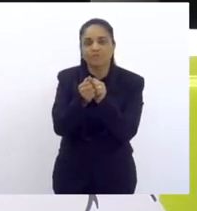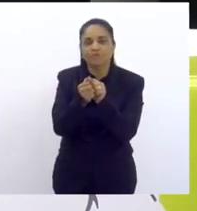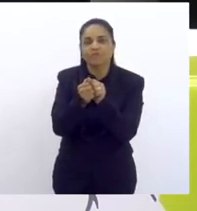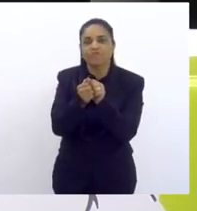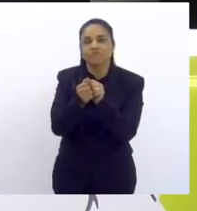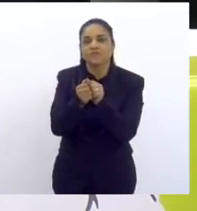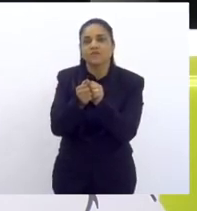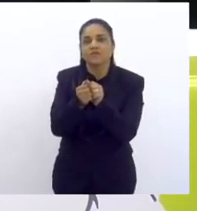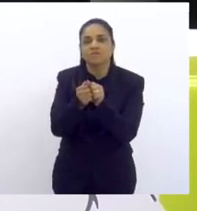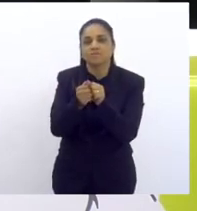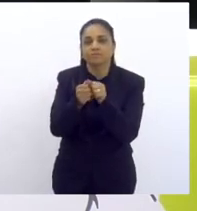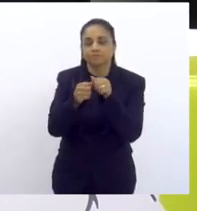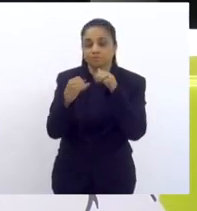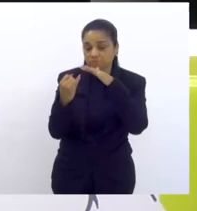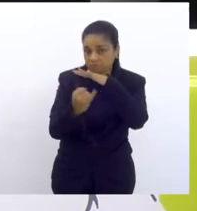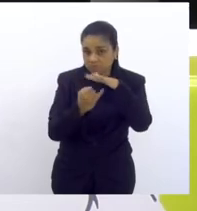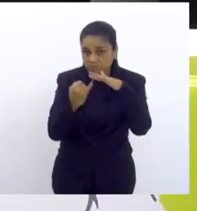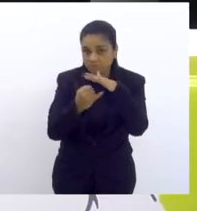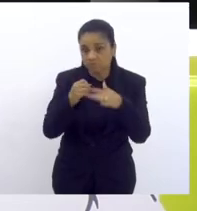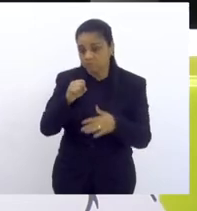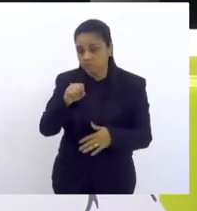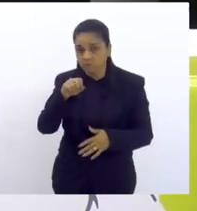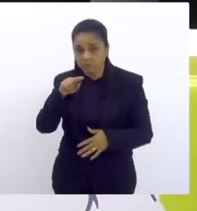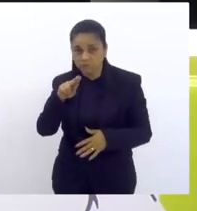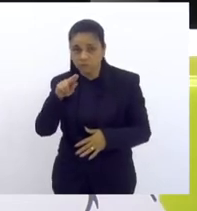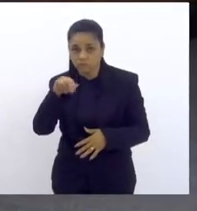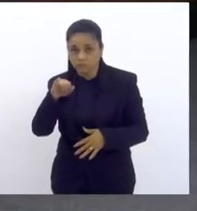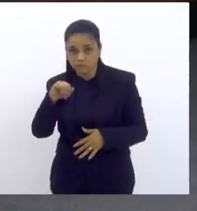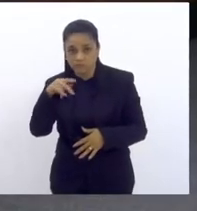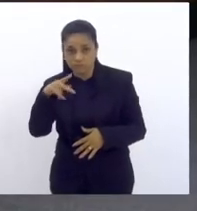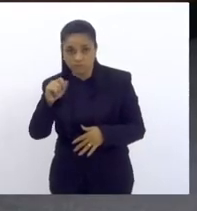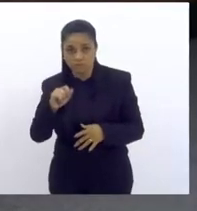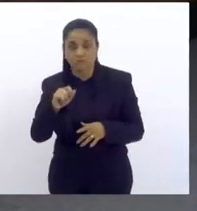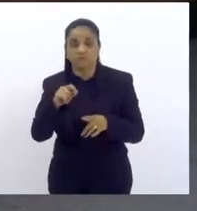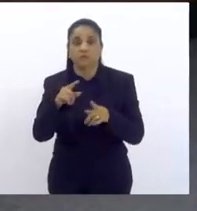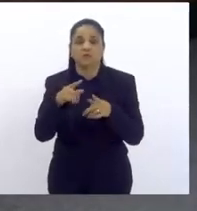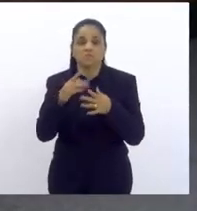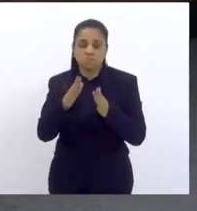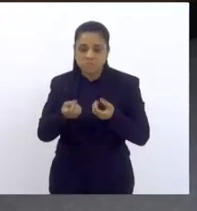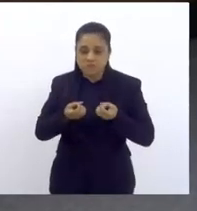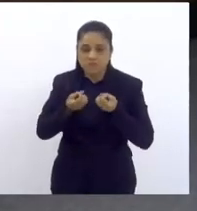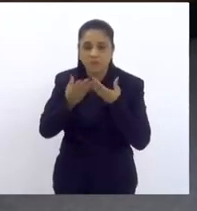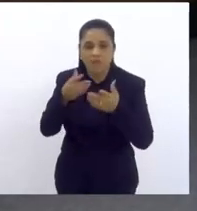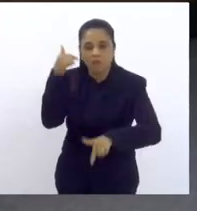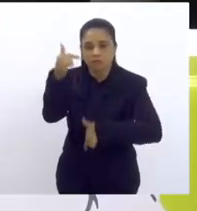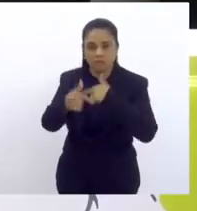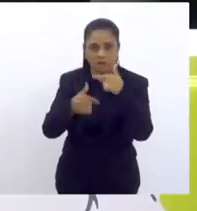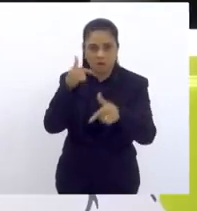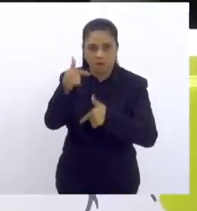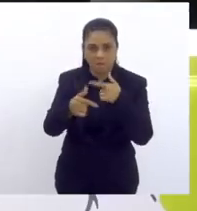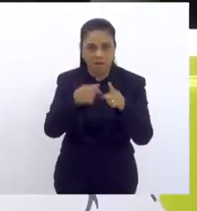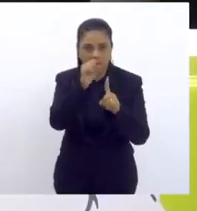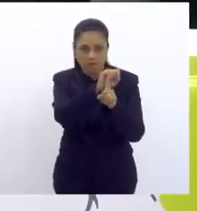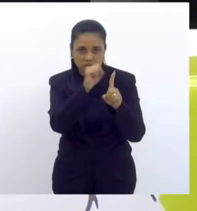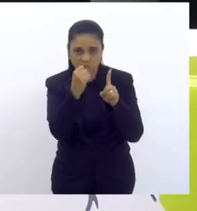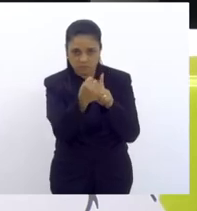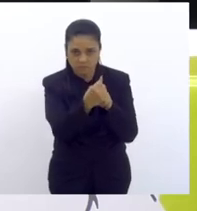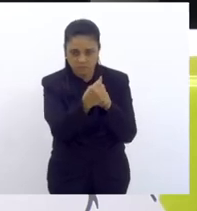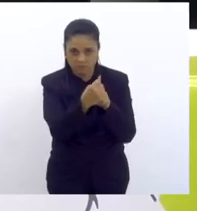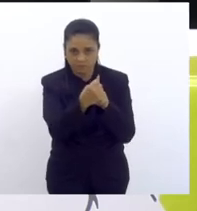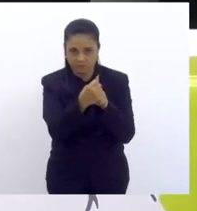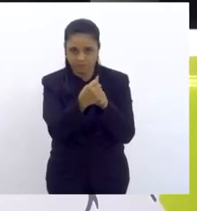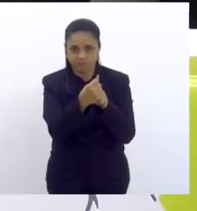a suipa possível funcionar prestar o melhor serviço para a sociedade então